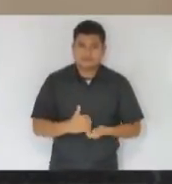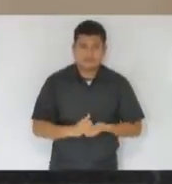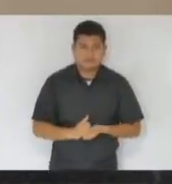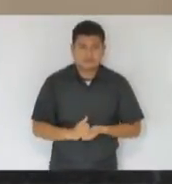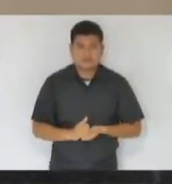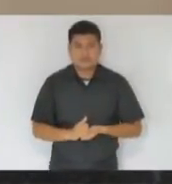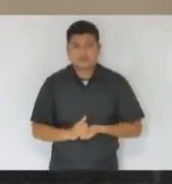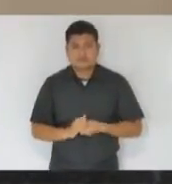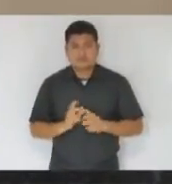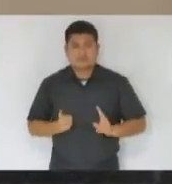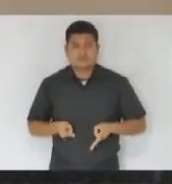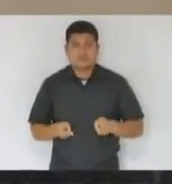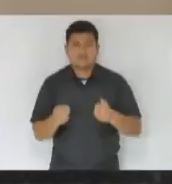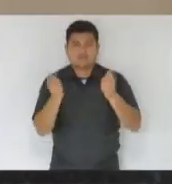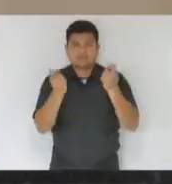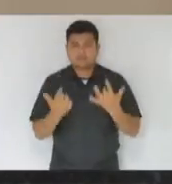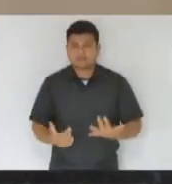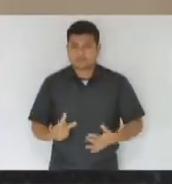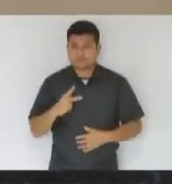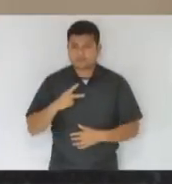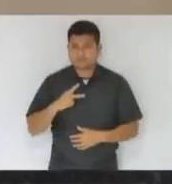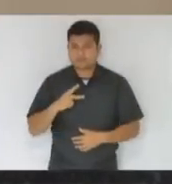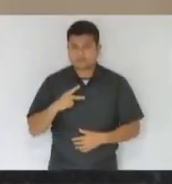Continuando explicações pessoais, a nossa deputada